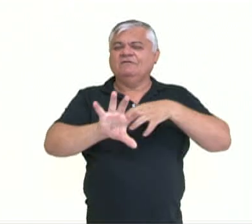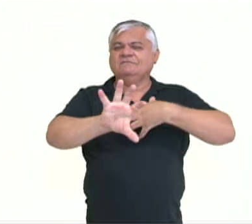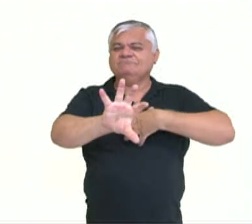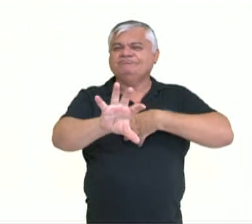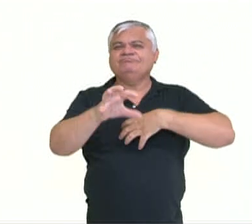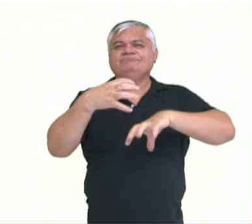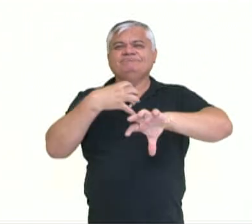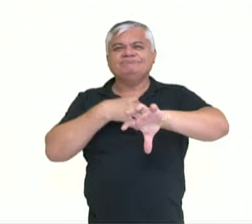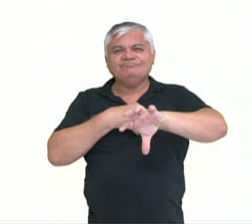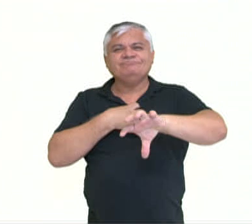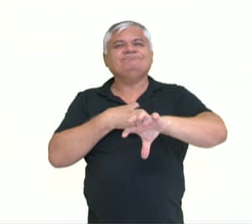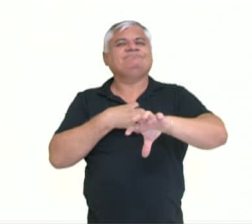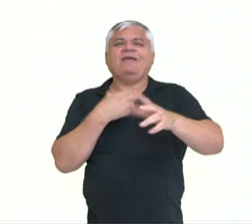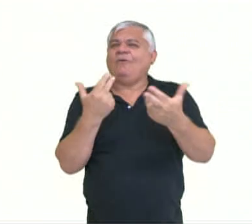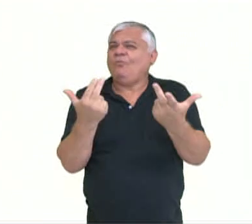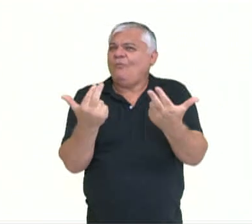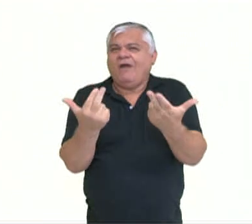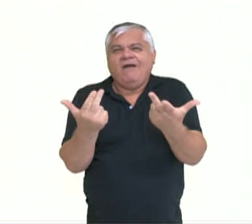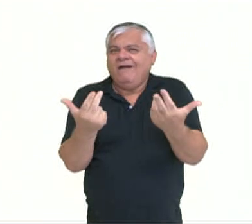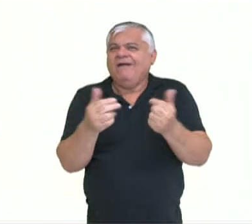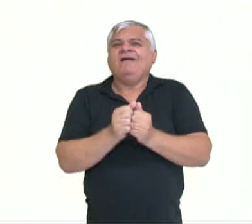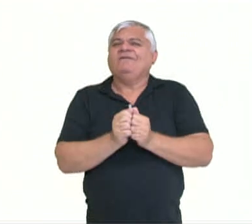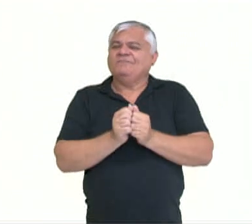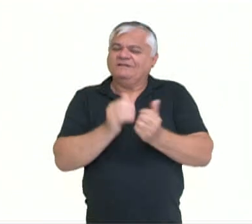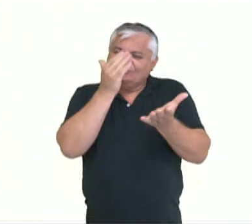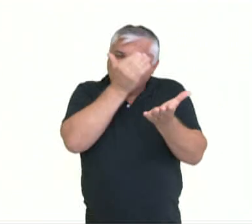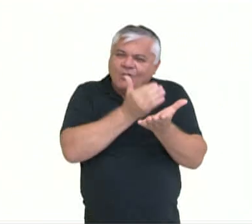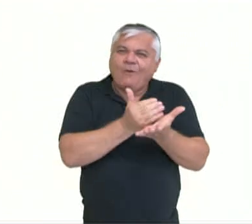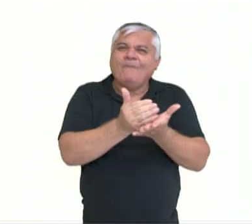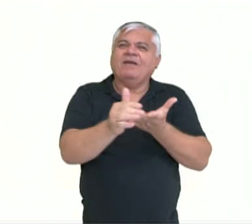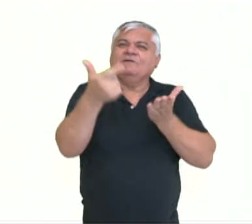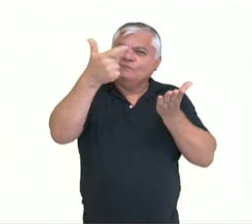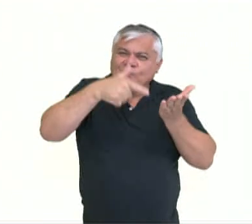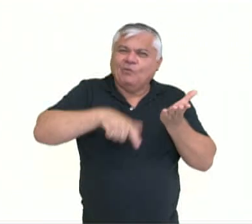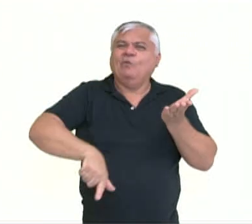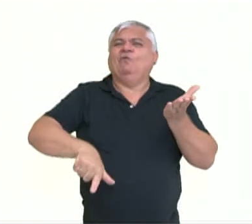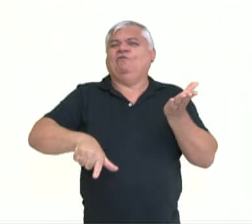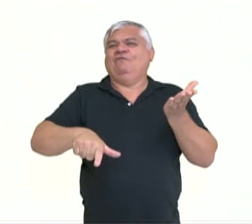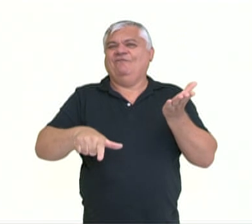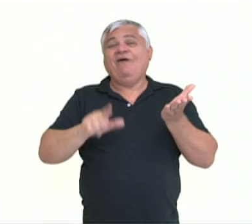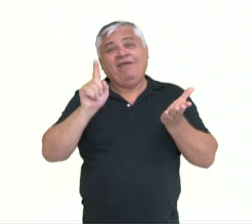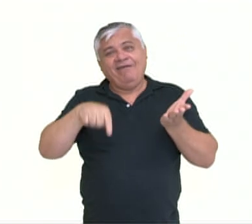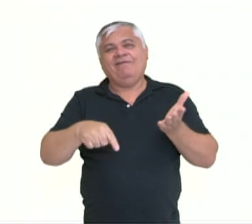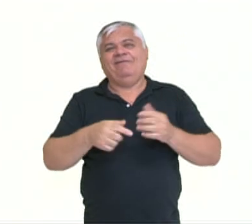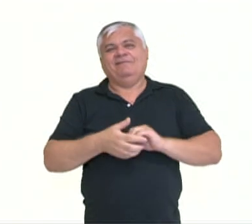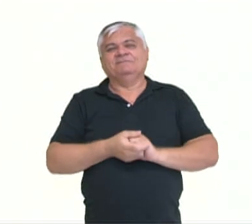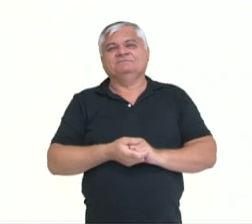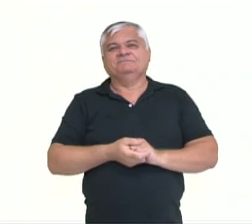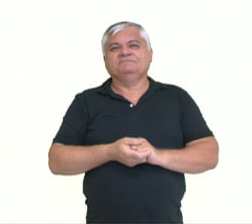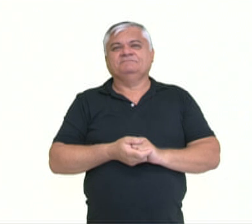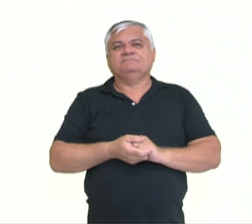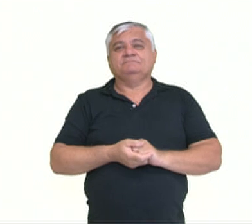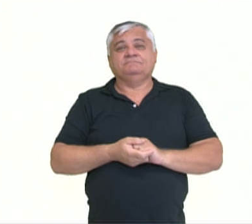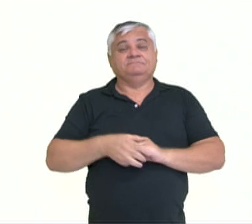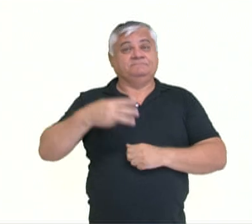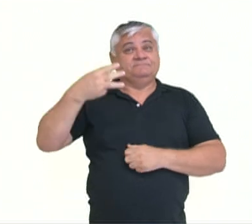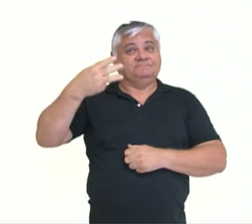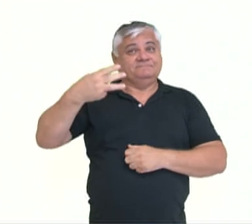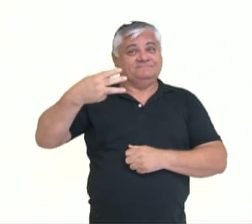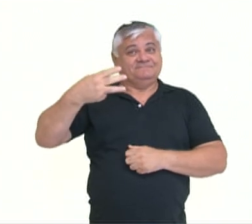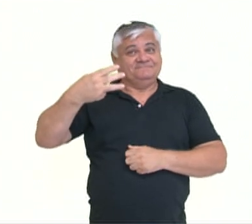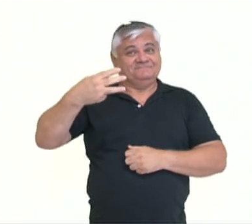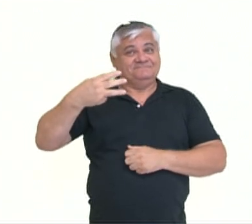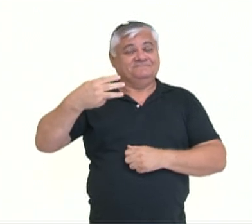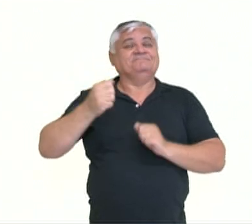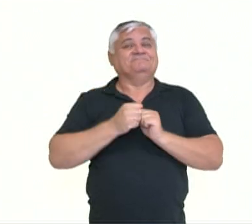sentido, empezar, começar, recomeço, renovo. Bien? Vamos agora para a terceira parte